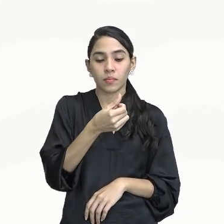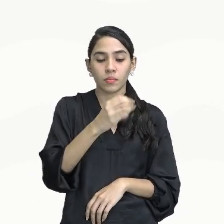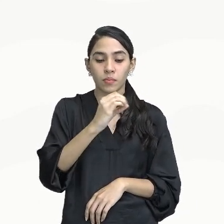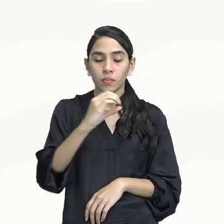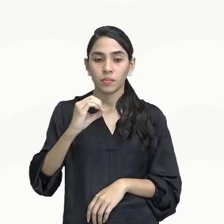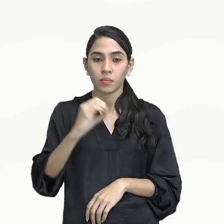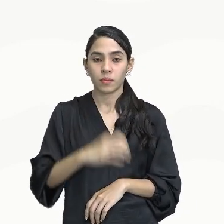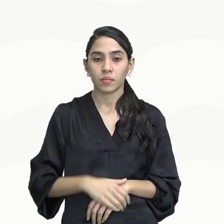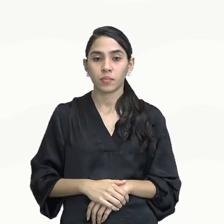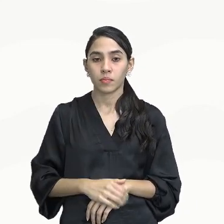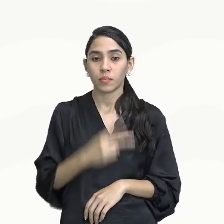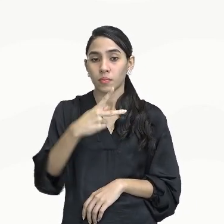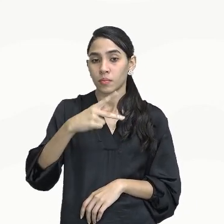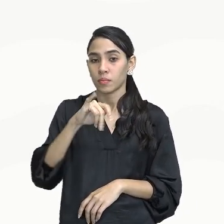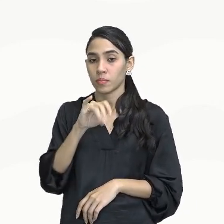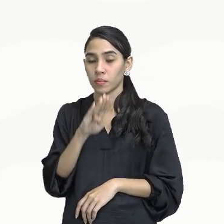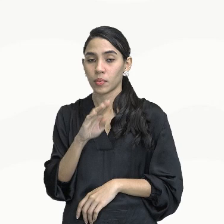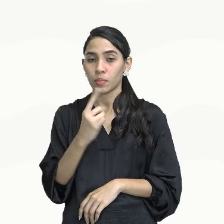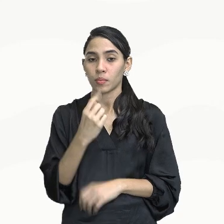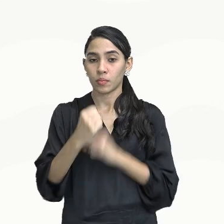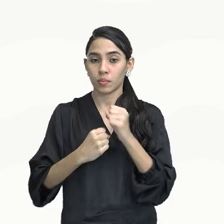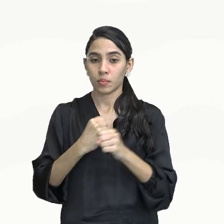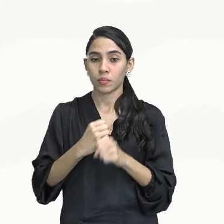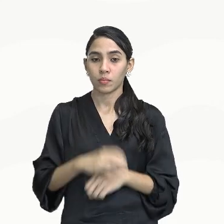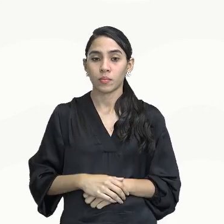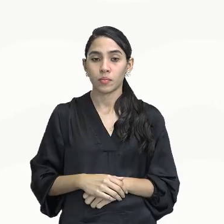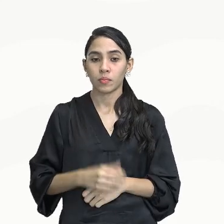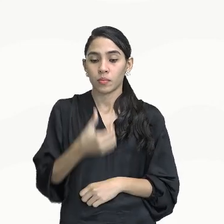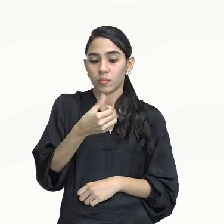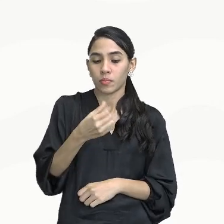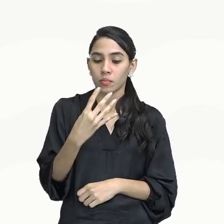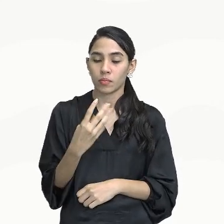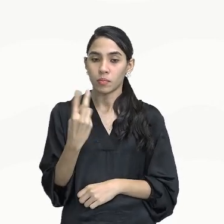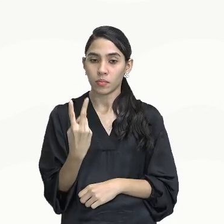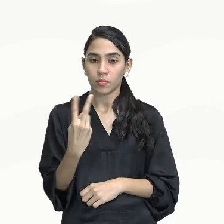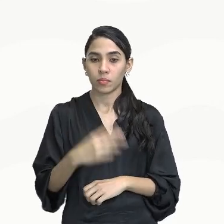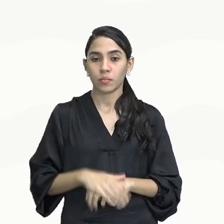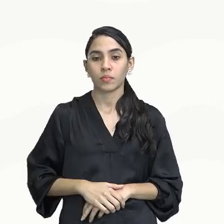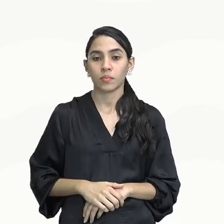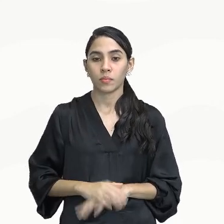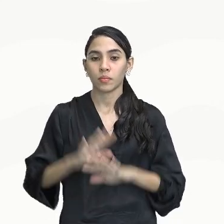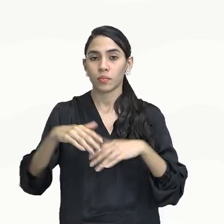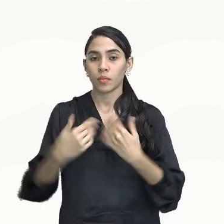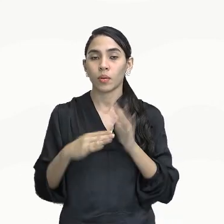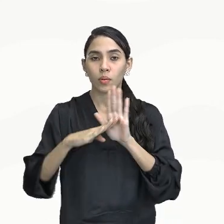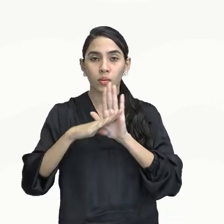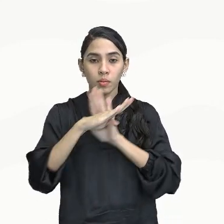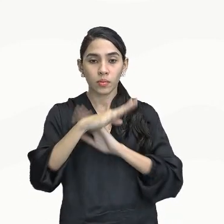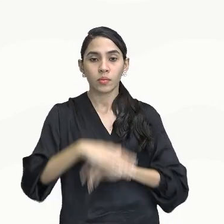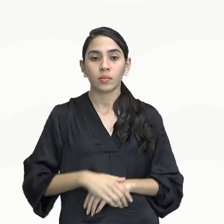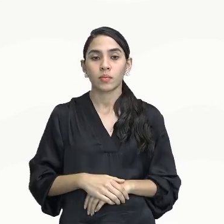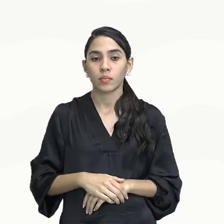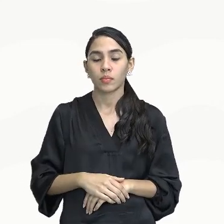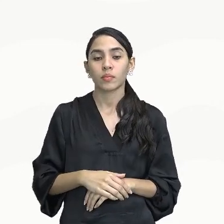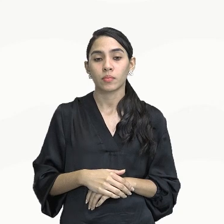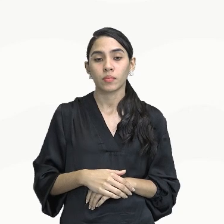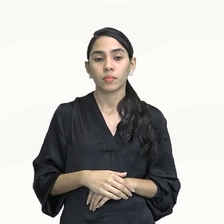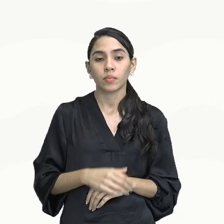600 e o PIB no ano 1 foi de 642. Então, o crescimento foi a